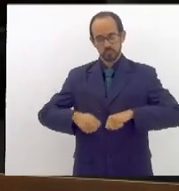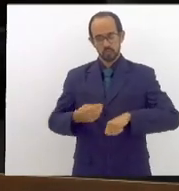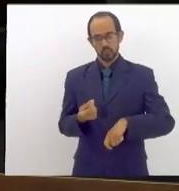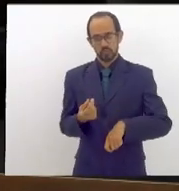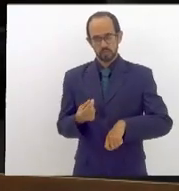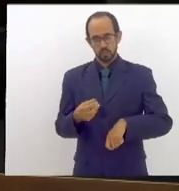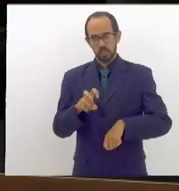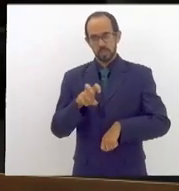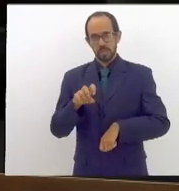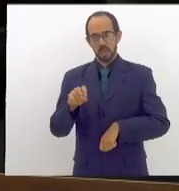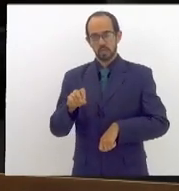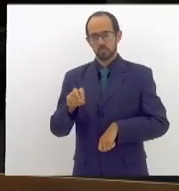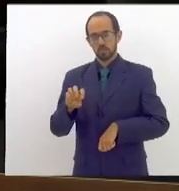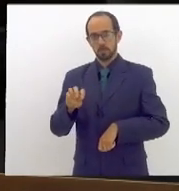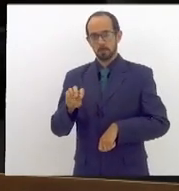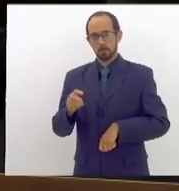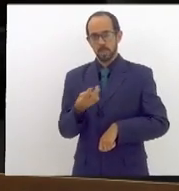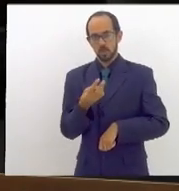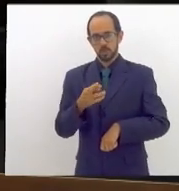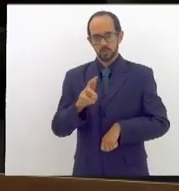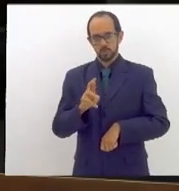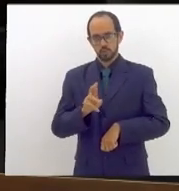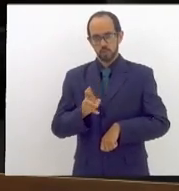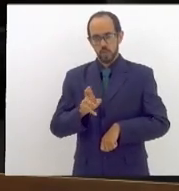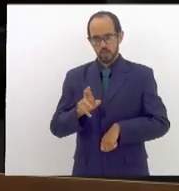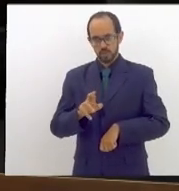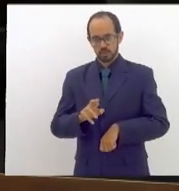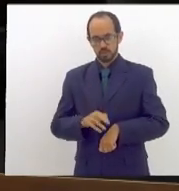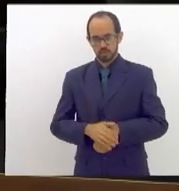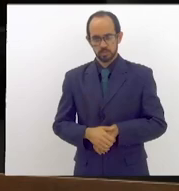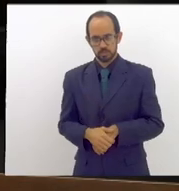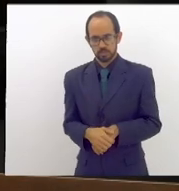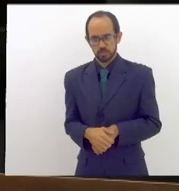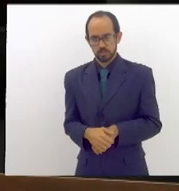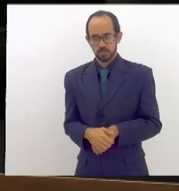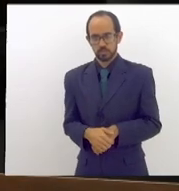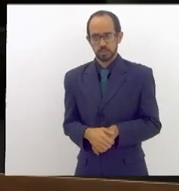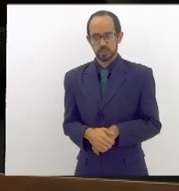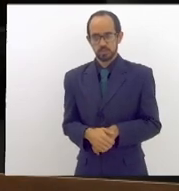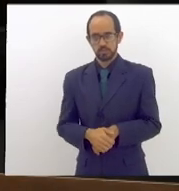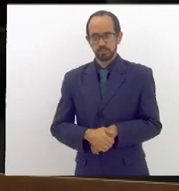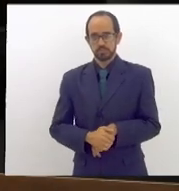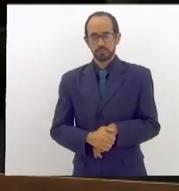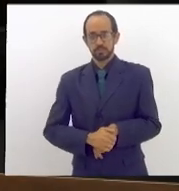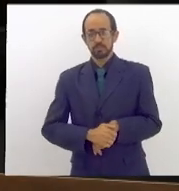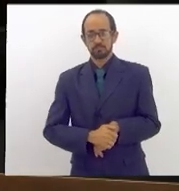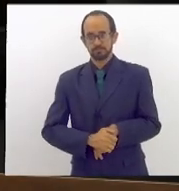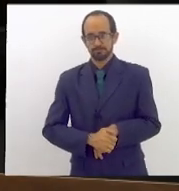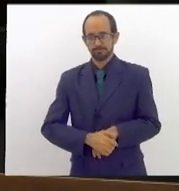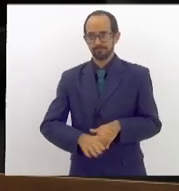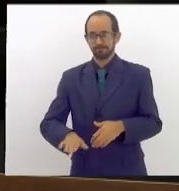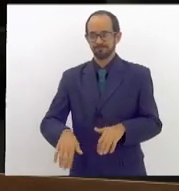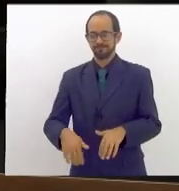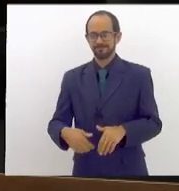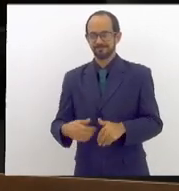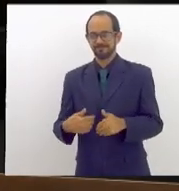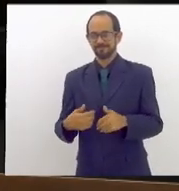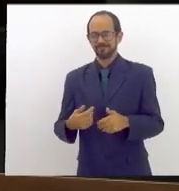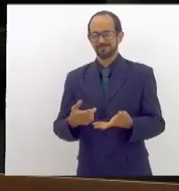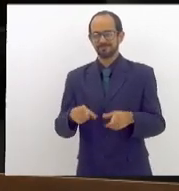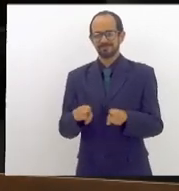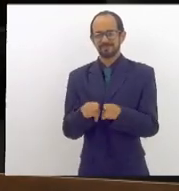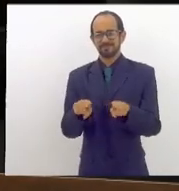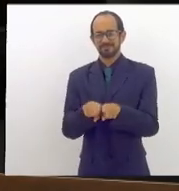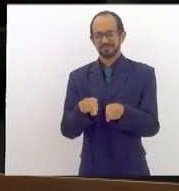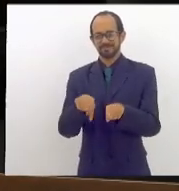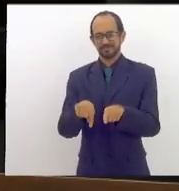500 milhões de reais e contamos aqui em plenário